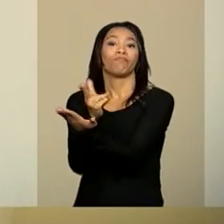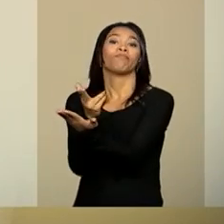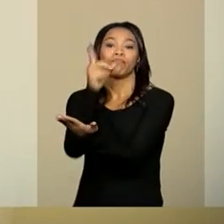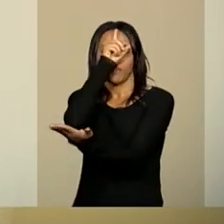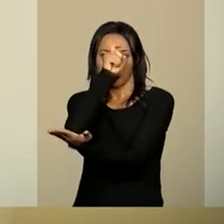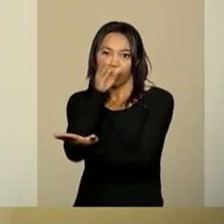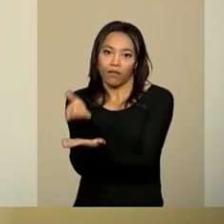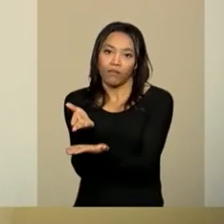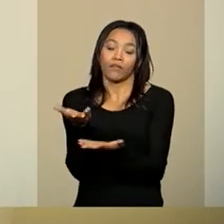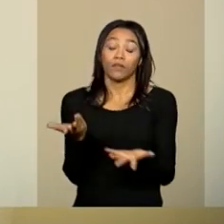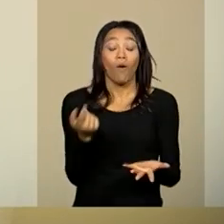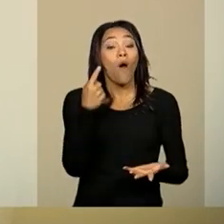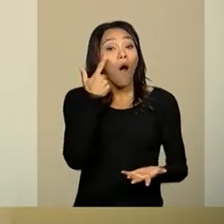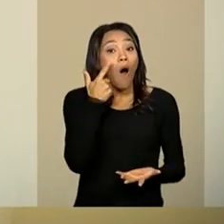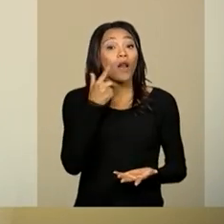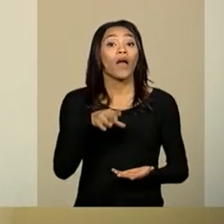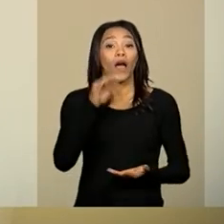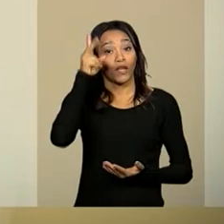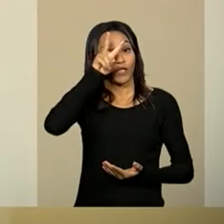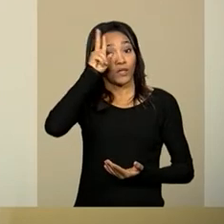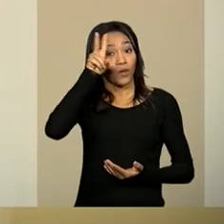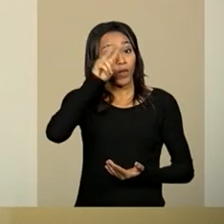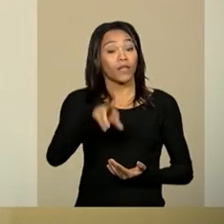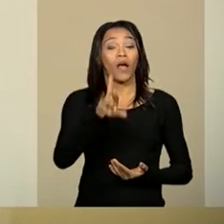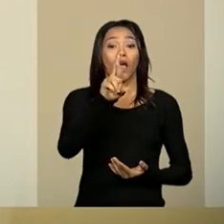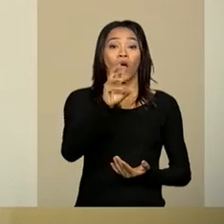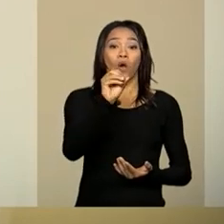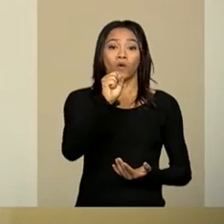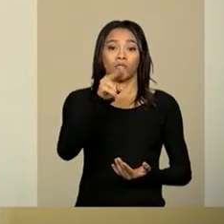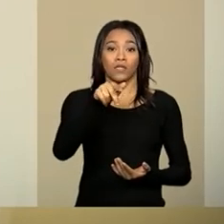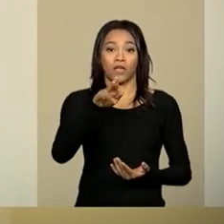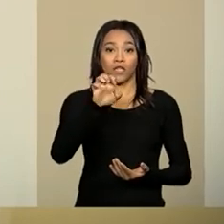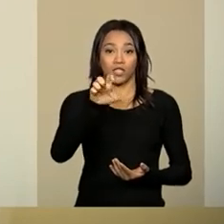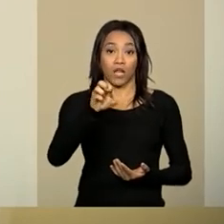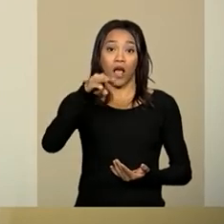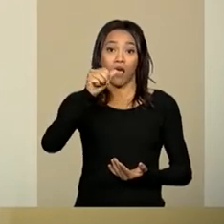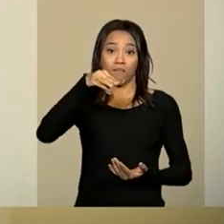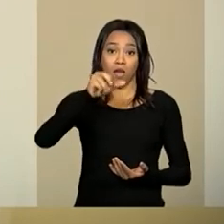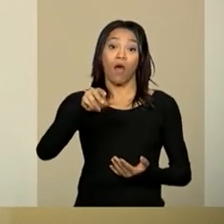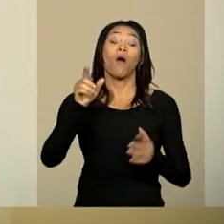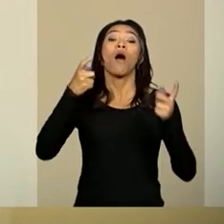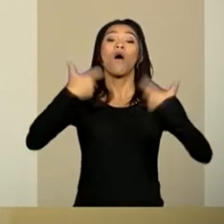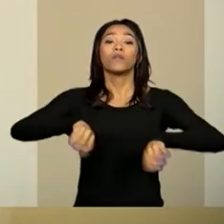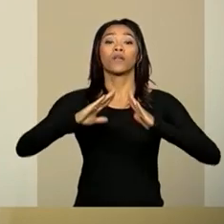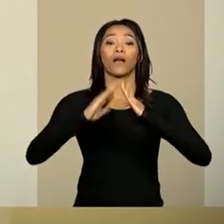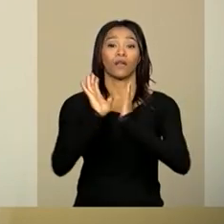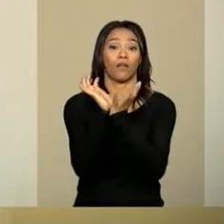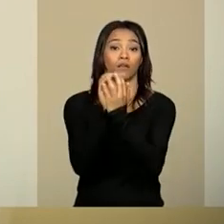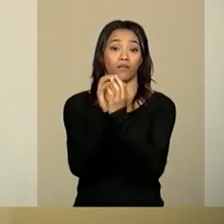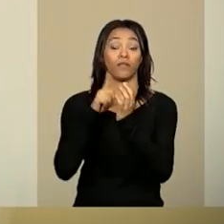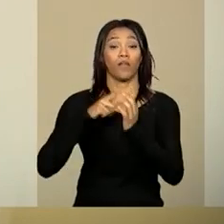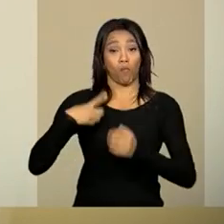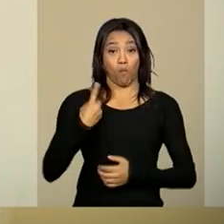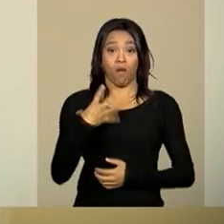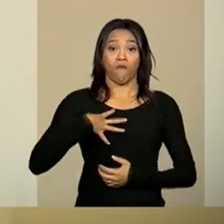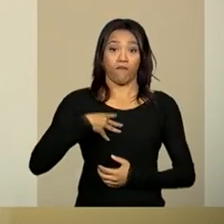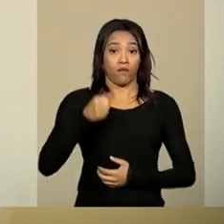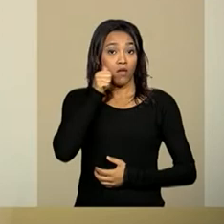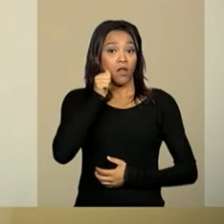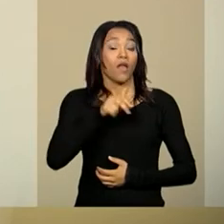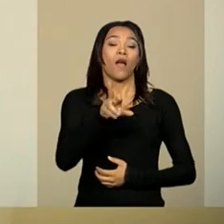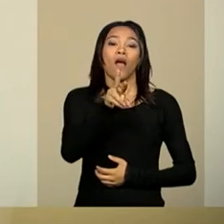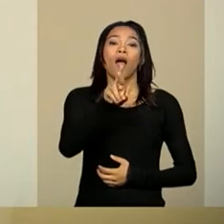Luciano Olha só a história da dona Rosângela Amaral que mora lá em Recife e tem uma filha chamada